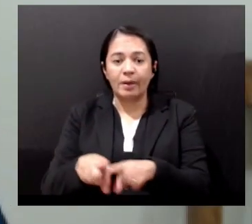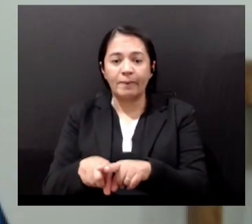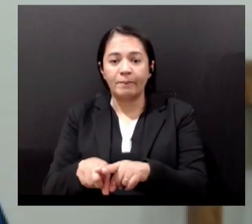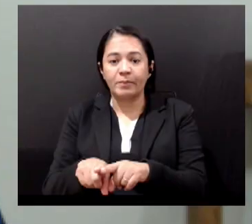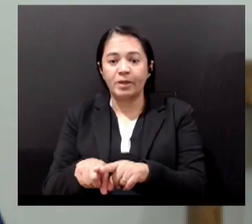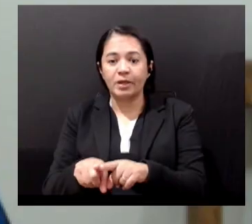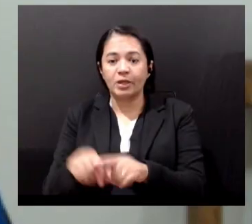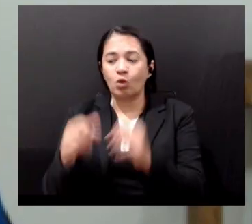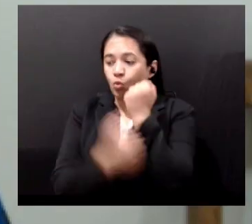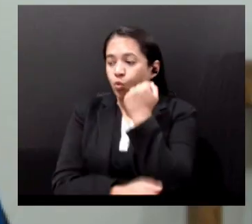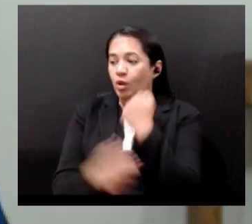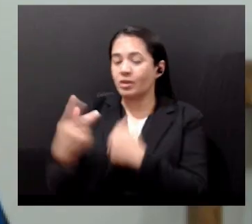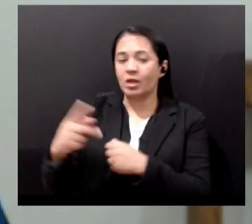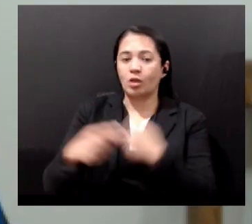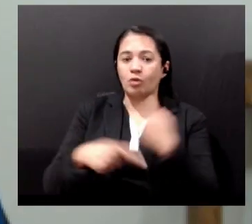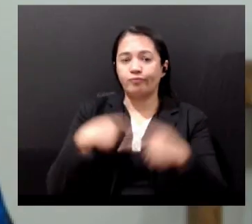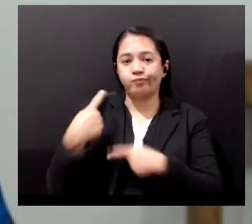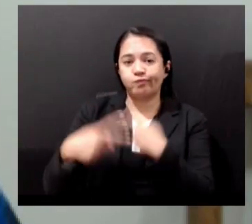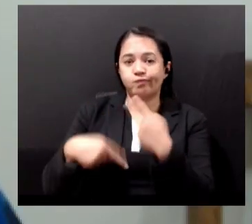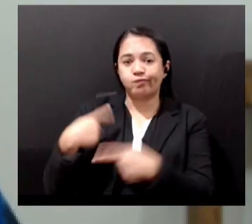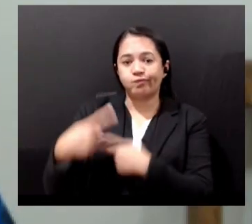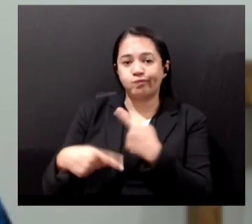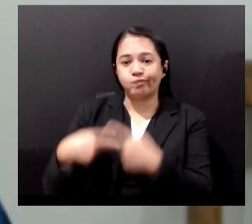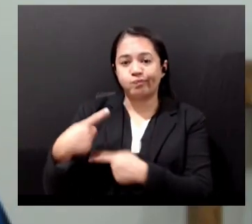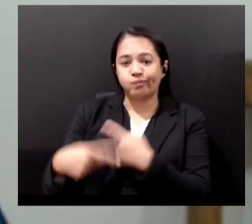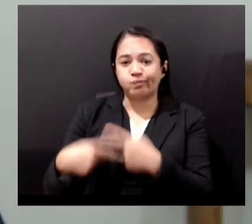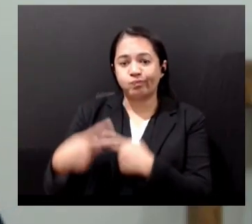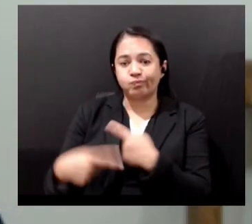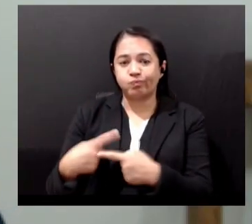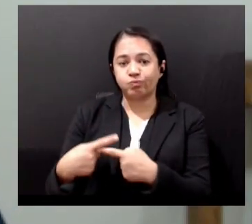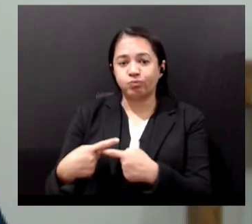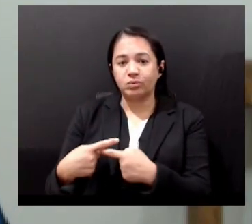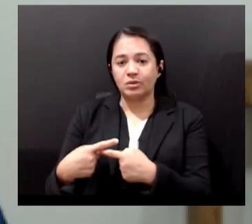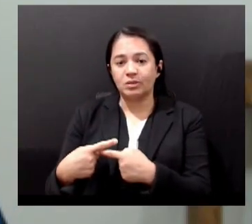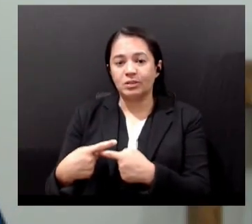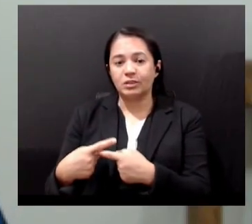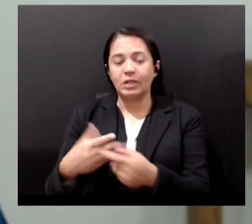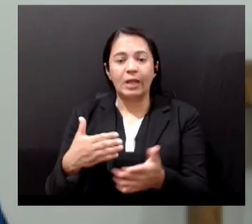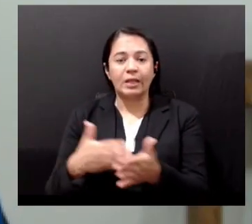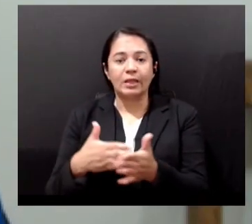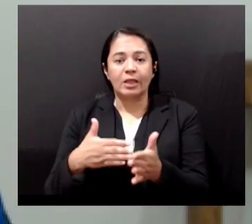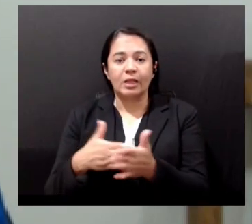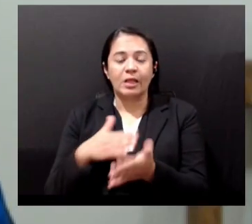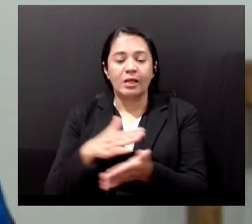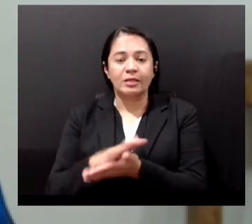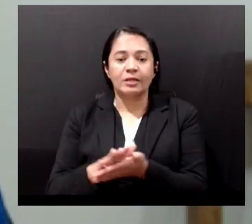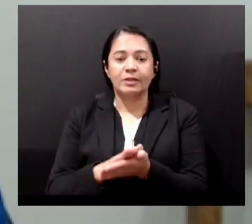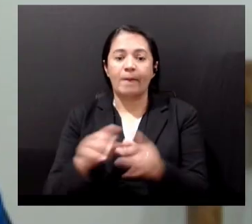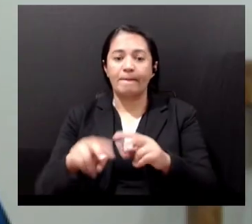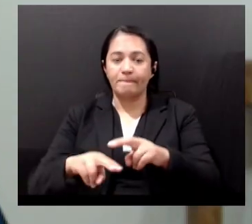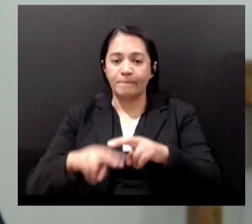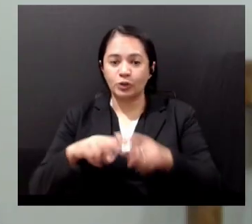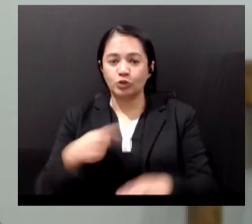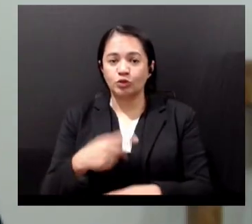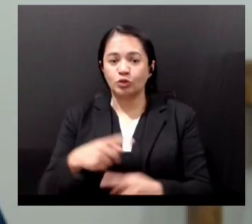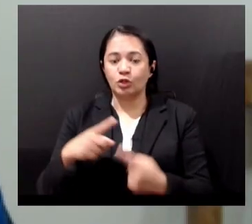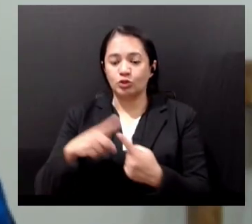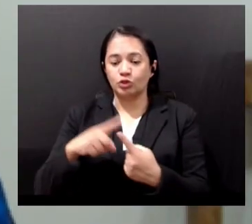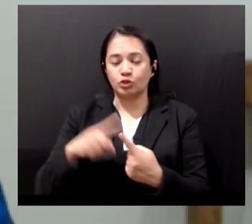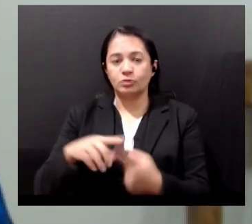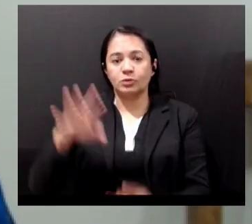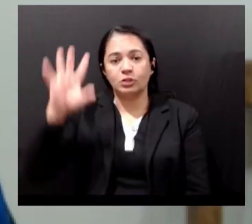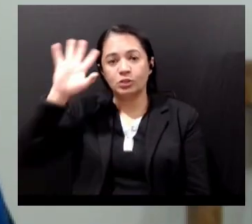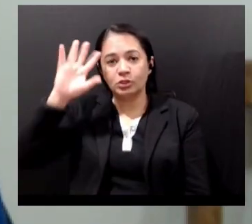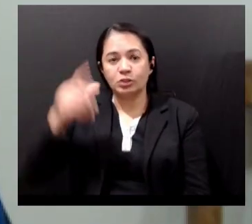também vão servir para que o ciclo dessas pragas não sejam interrompidas. Então, no nosso modelo de